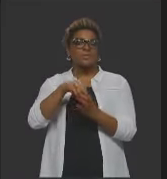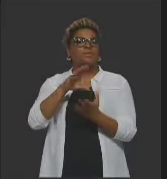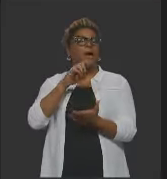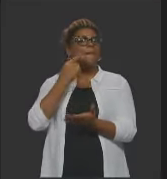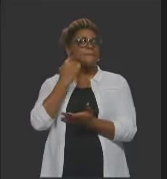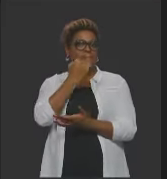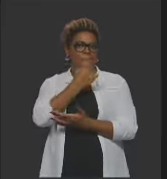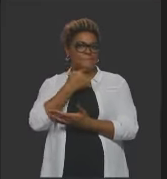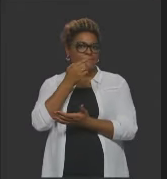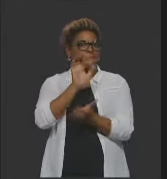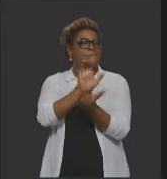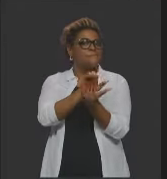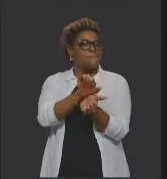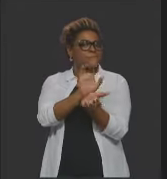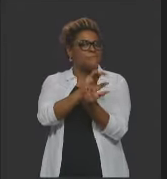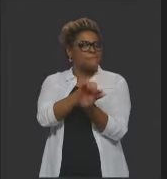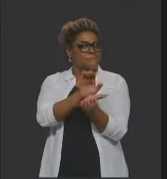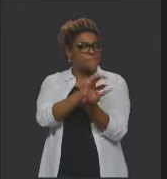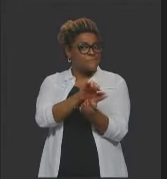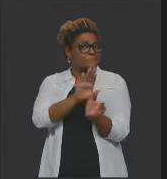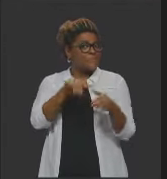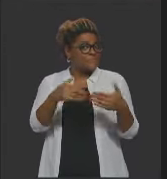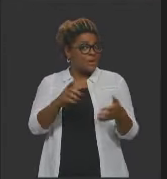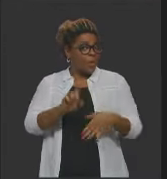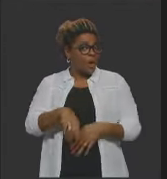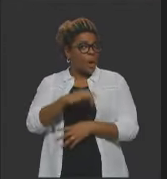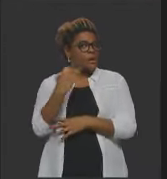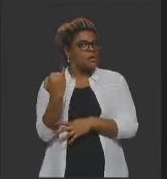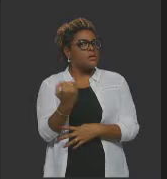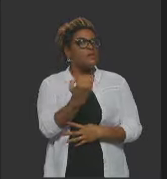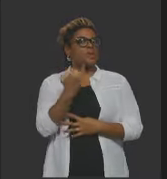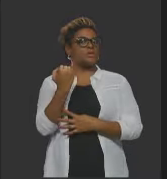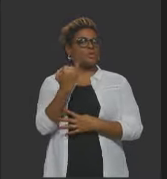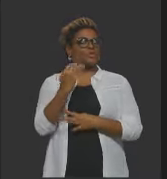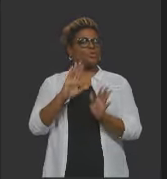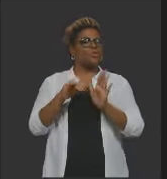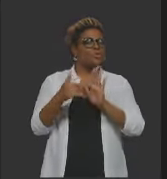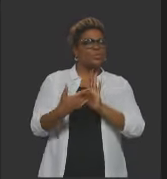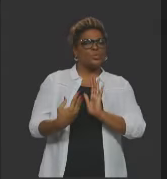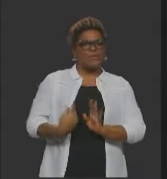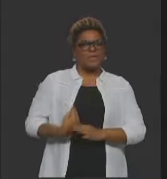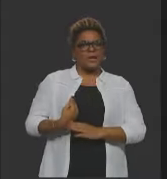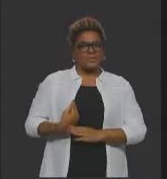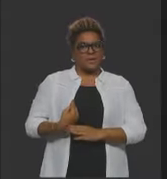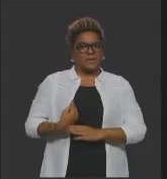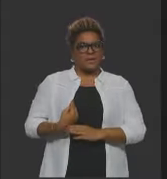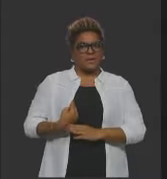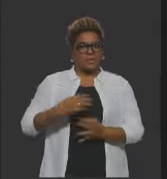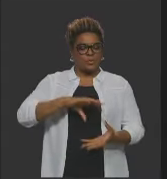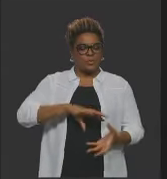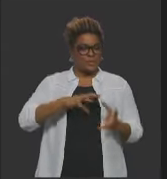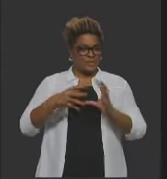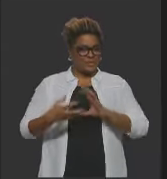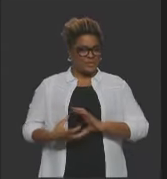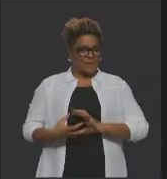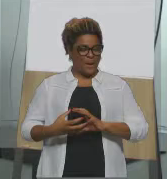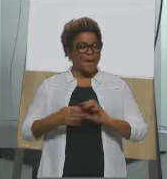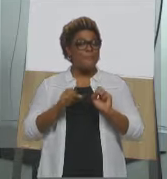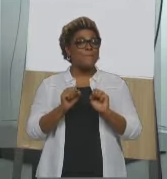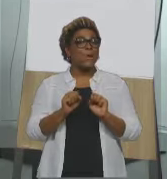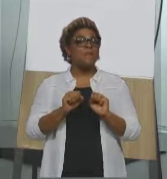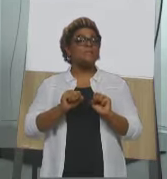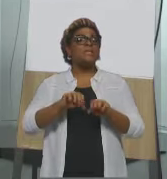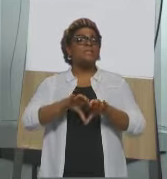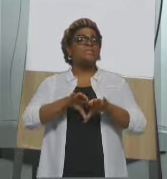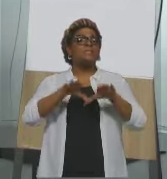nossos órgãos que fazem parte do sistema digestório podem estar divididos em estruturas